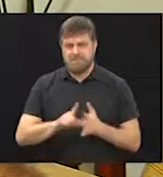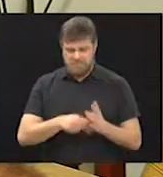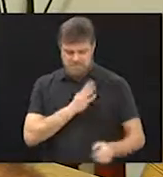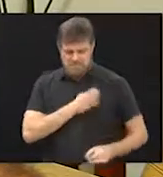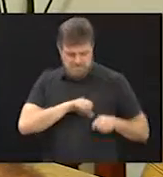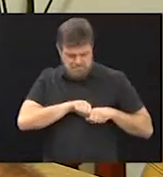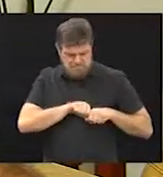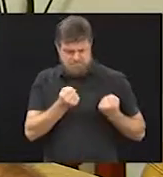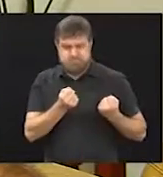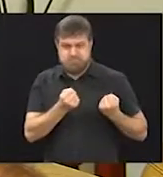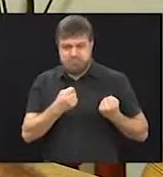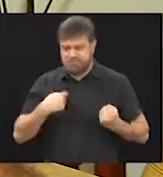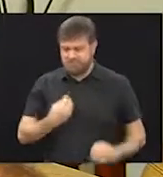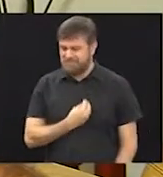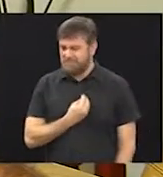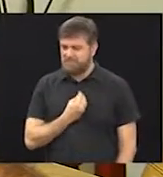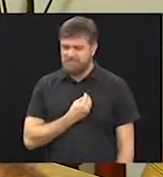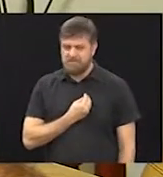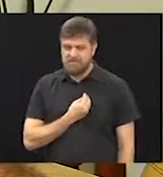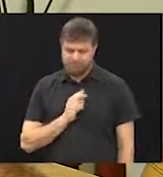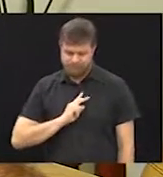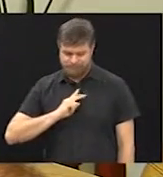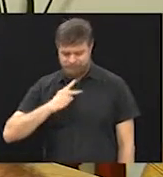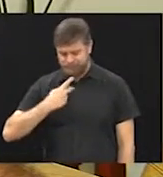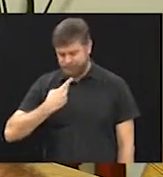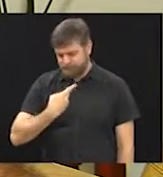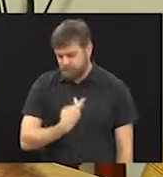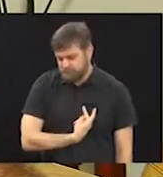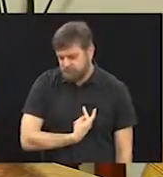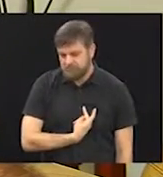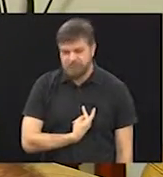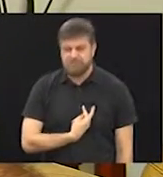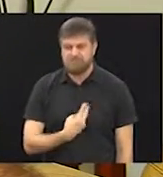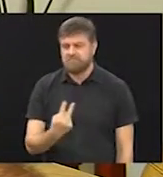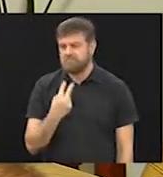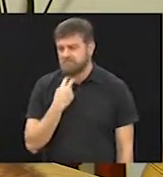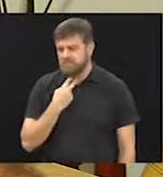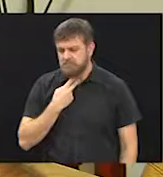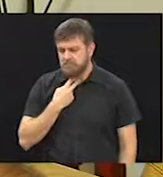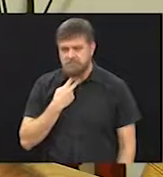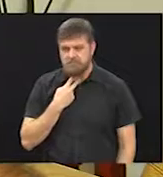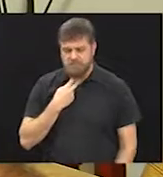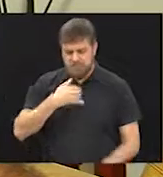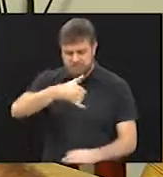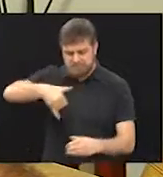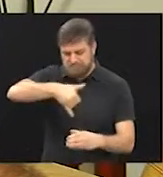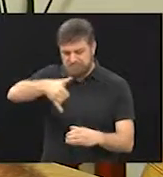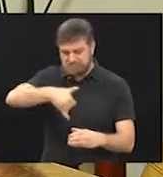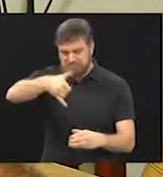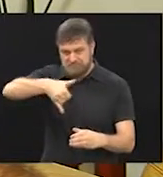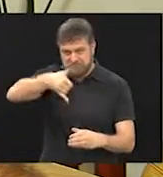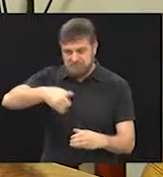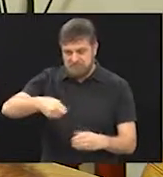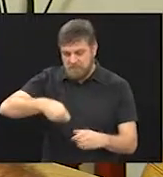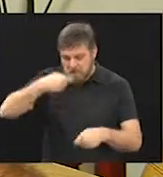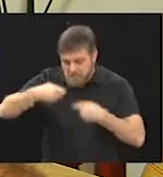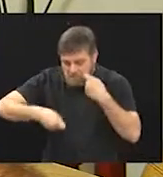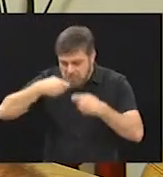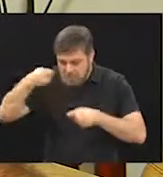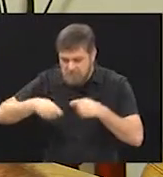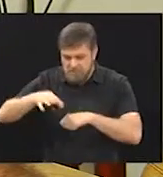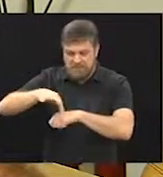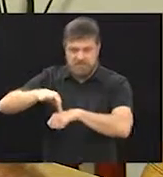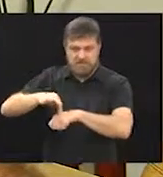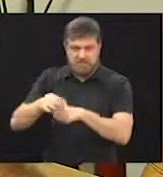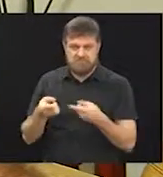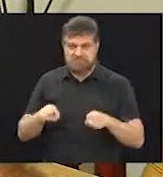Depois que eu infartei, a minha vida mudou. Então a gente já não pode comer fritura, né? Alguma carne assada